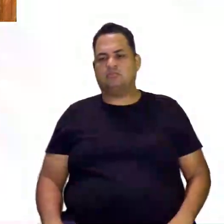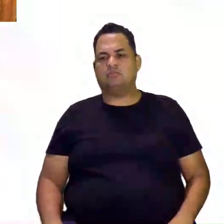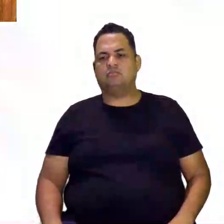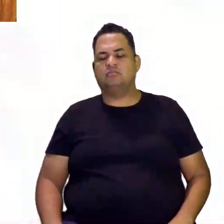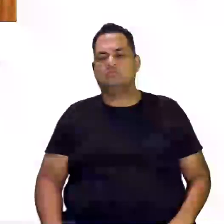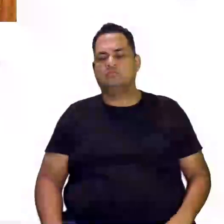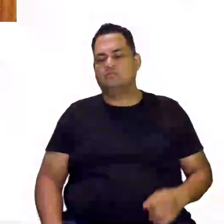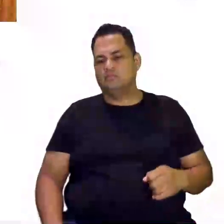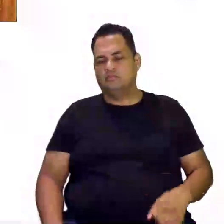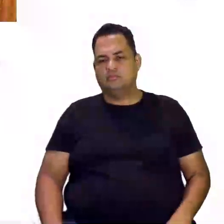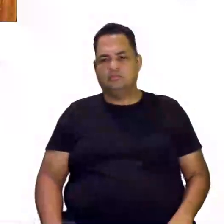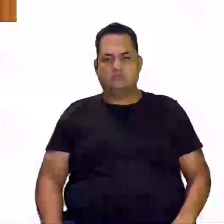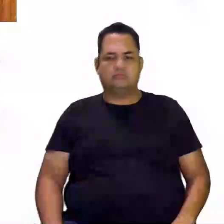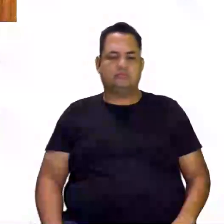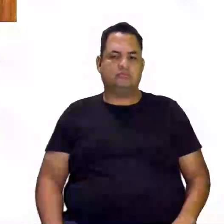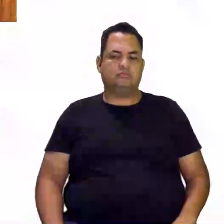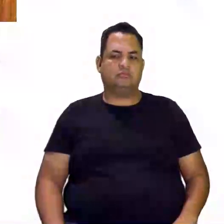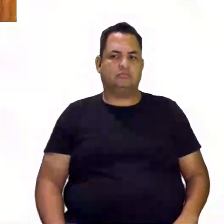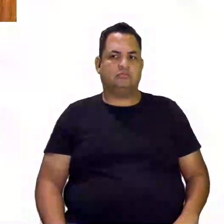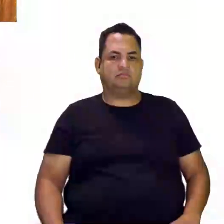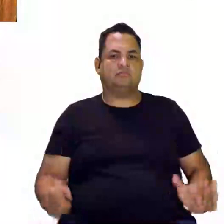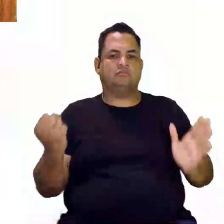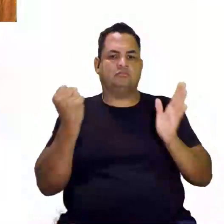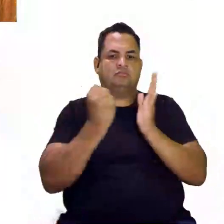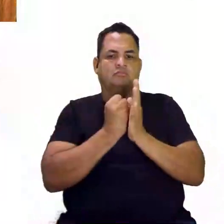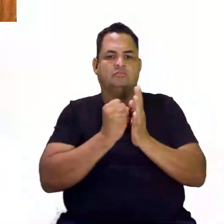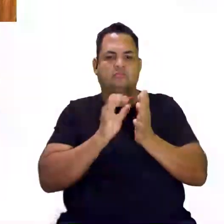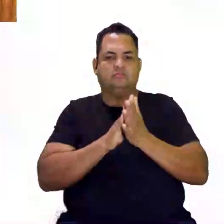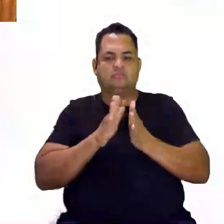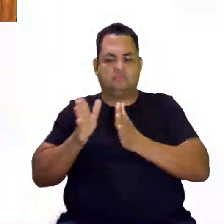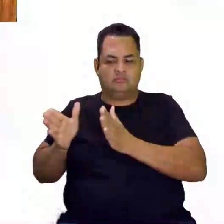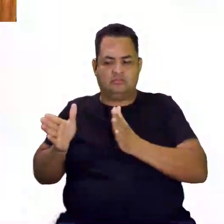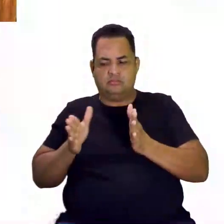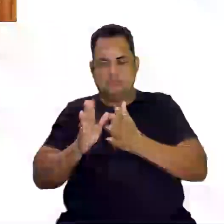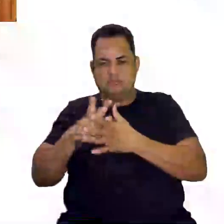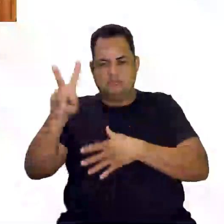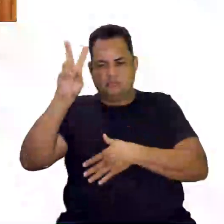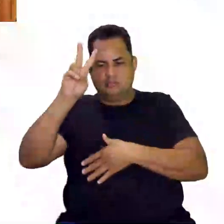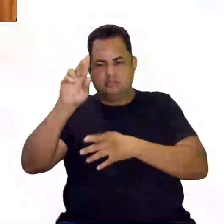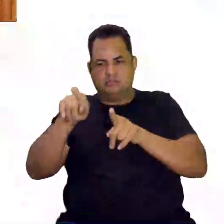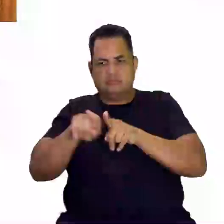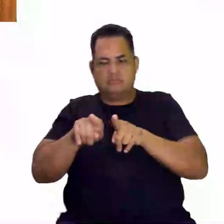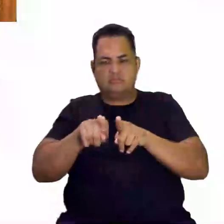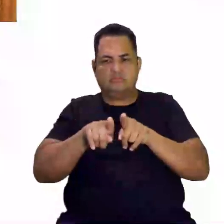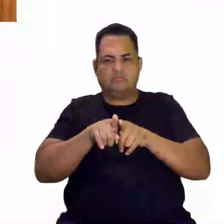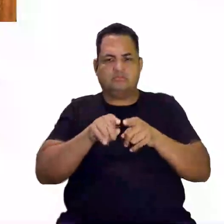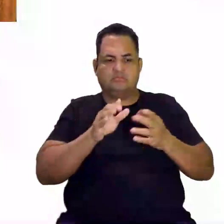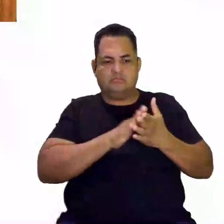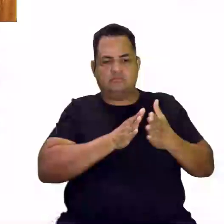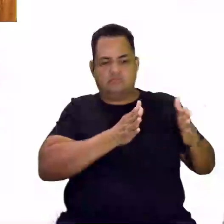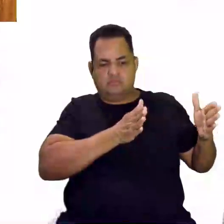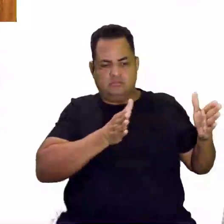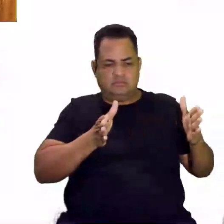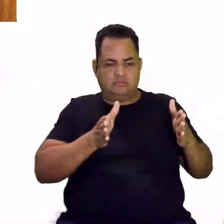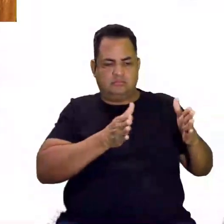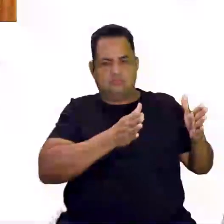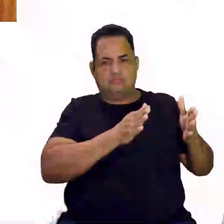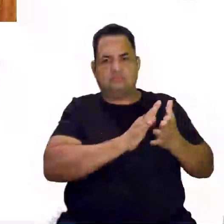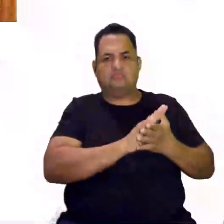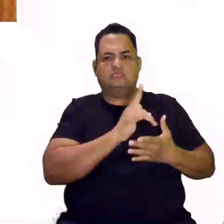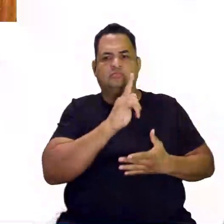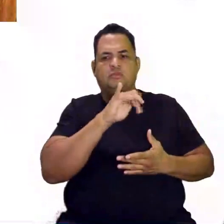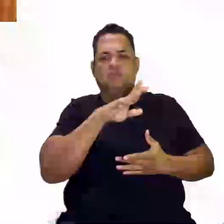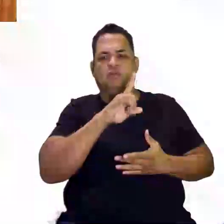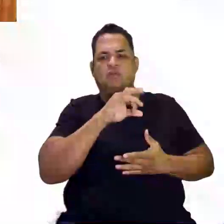bom? Então, isso marca então o tempo histórico e nós temos o tempo